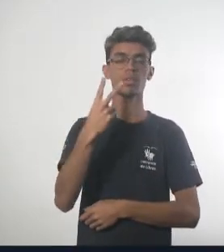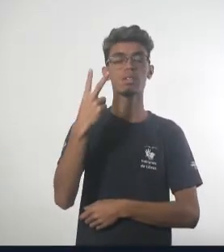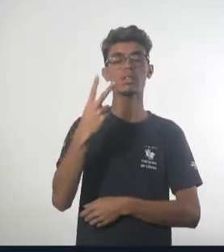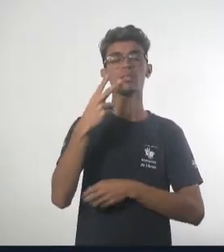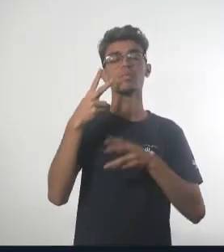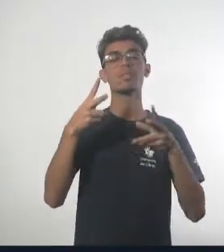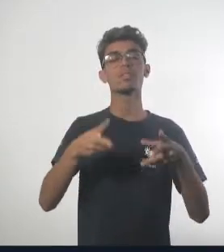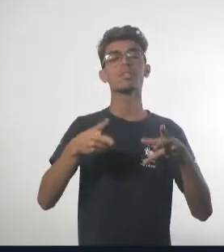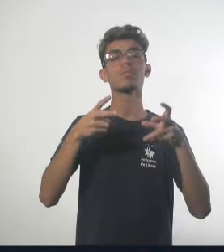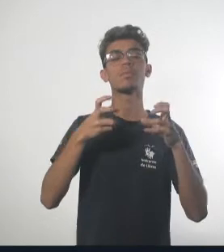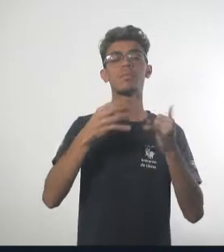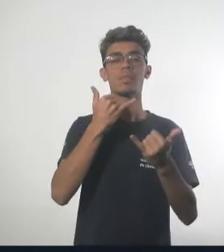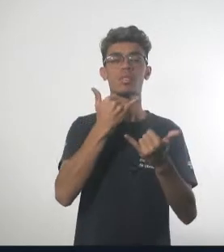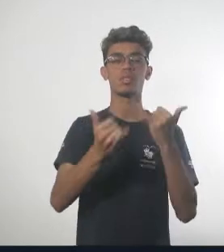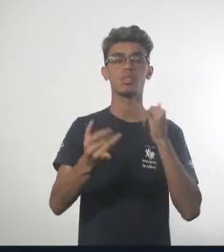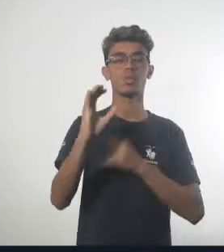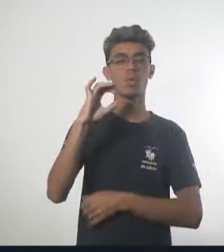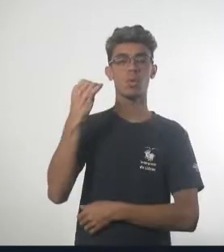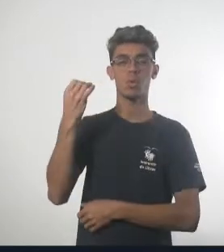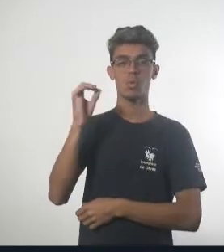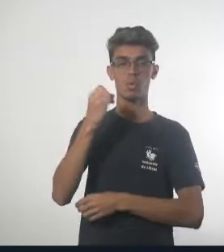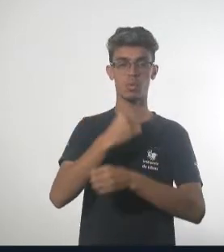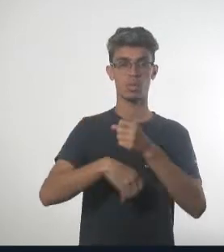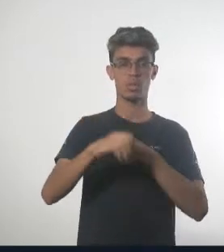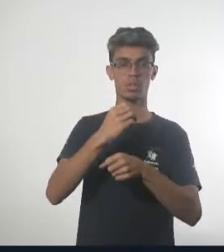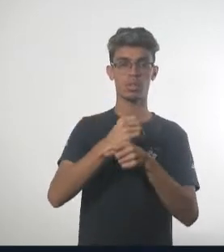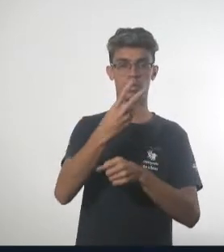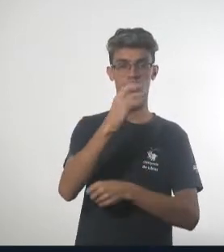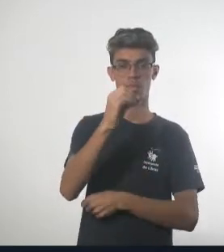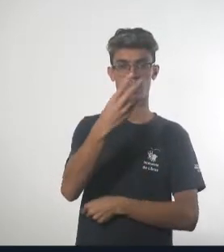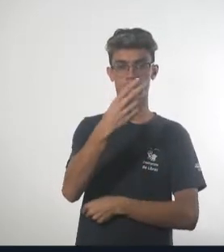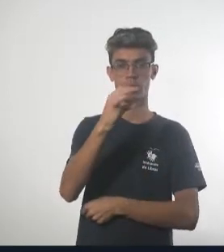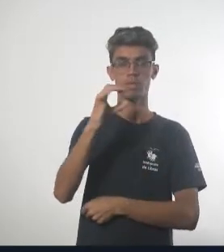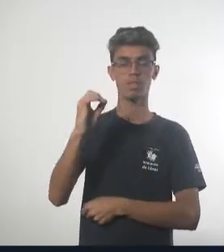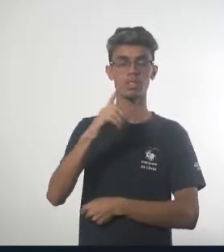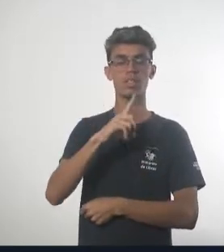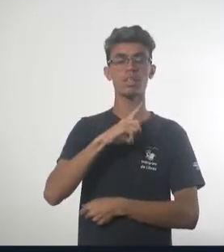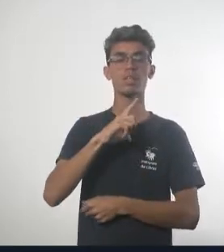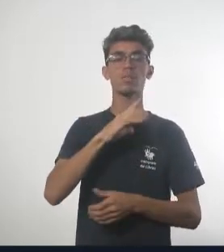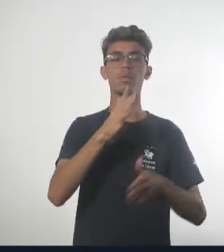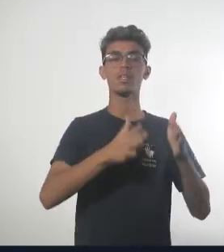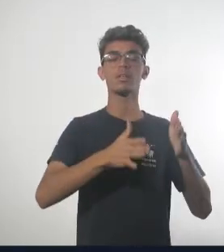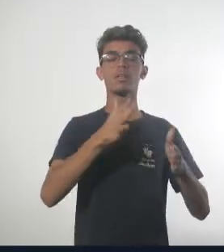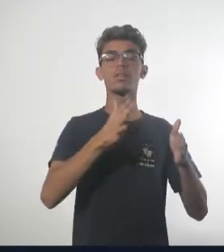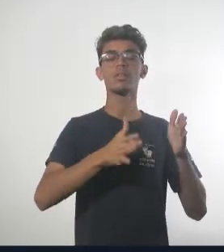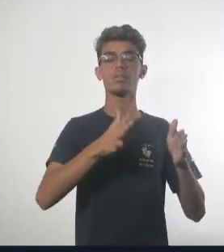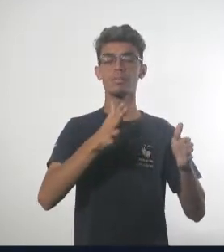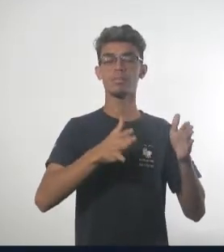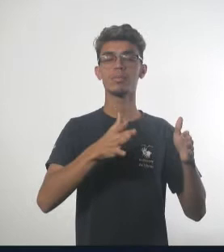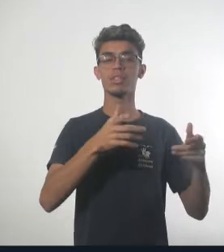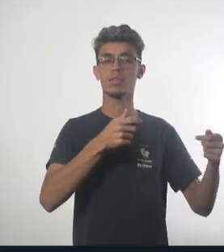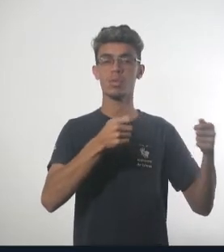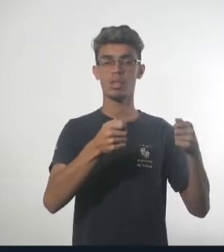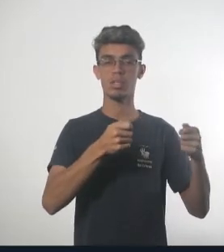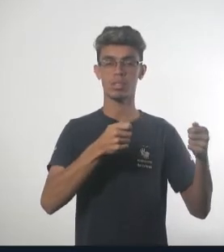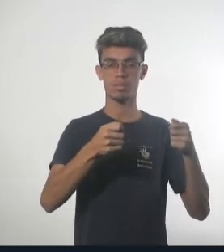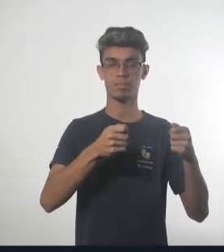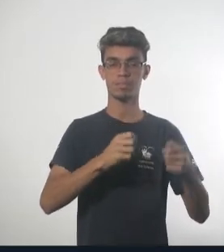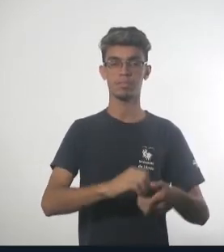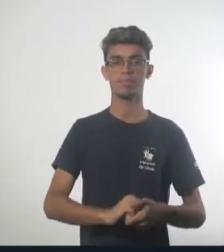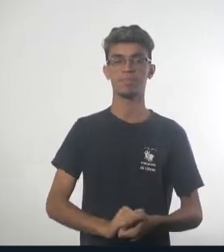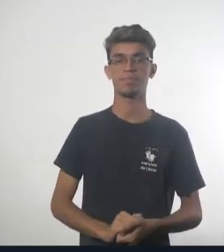ano passado, que foi o momento do ano passado que nós tivemos de mais tranquilidade em relação aos casos durante a pandemia.